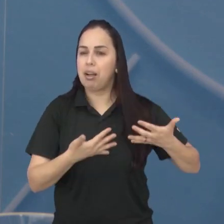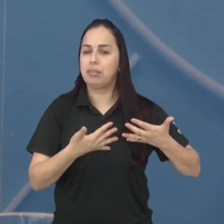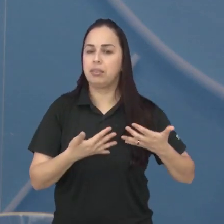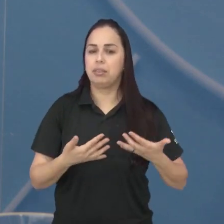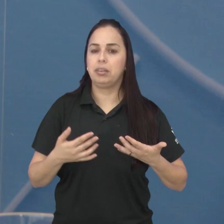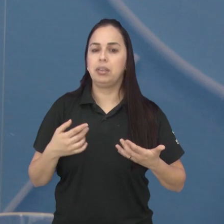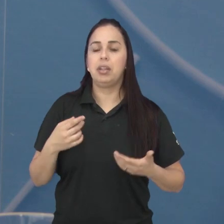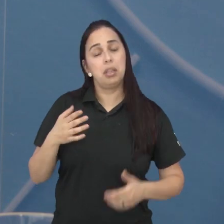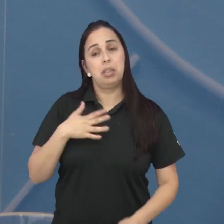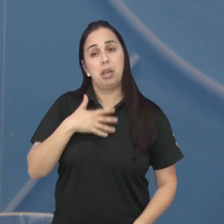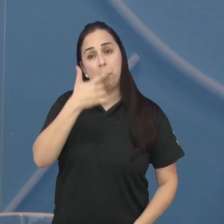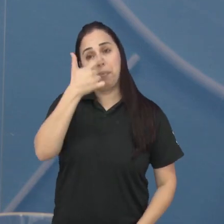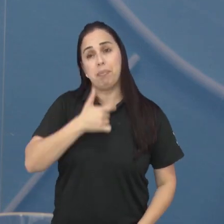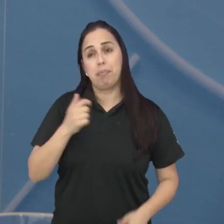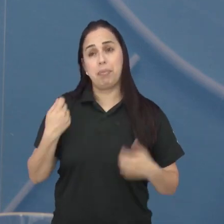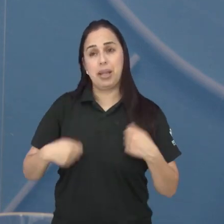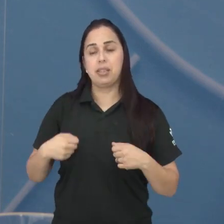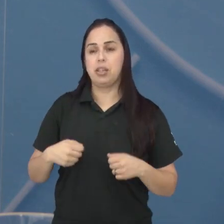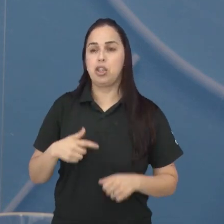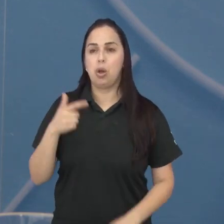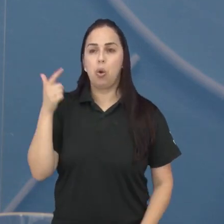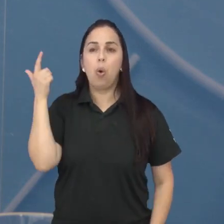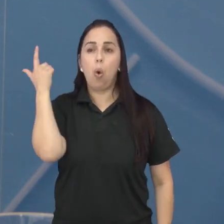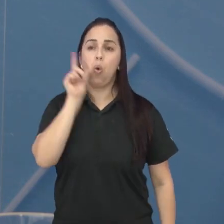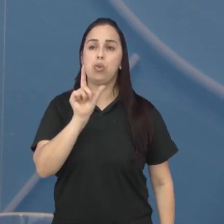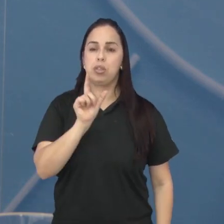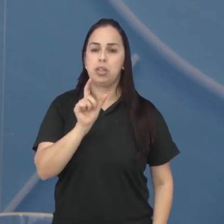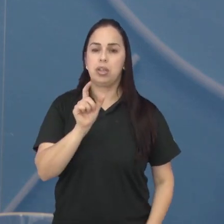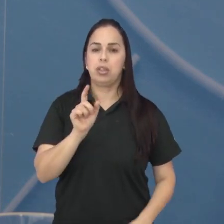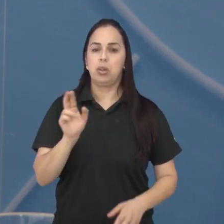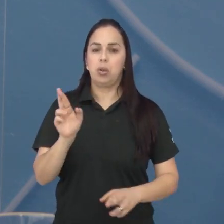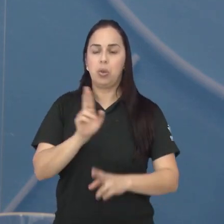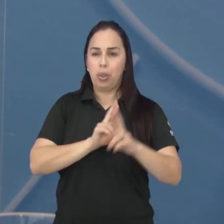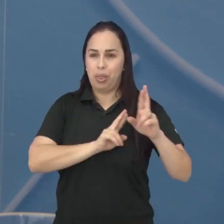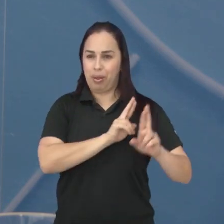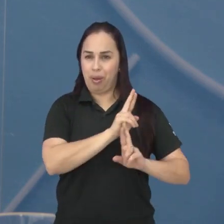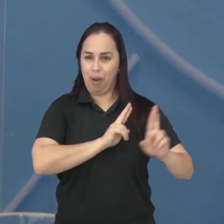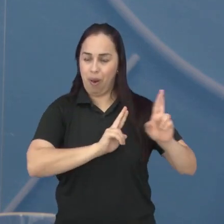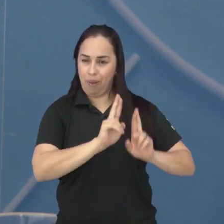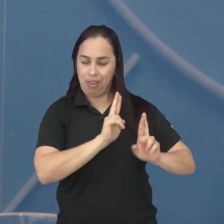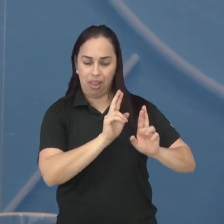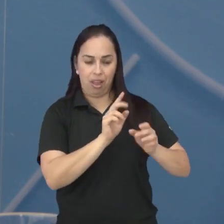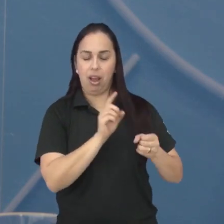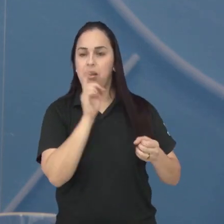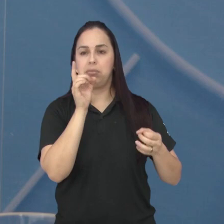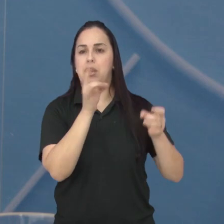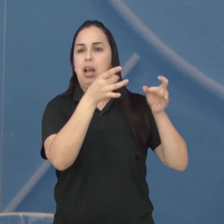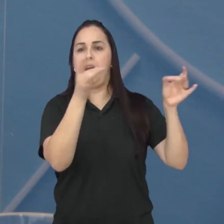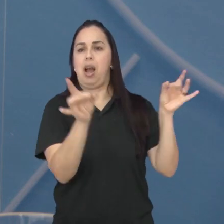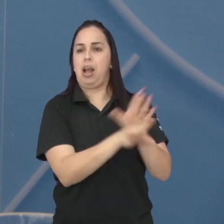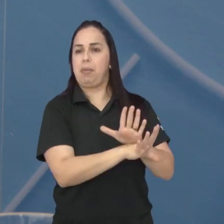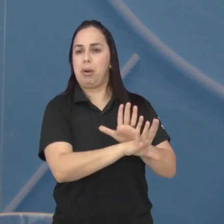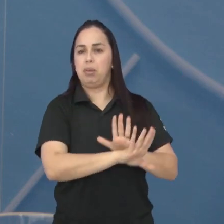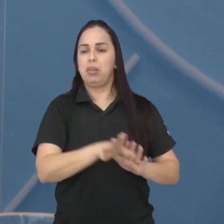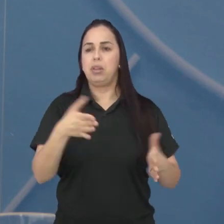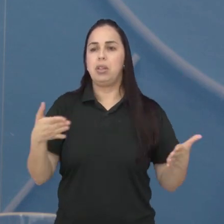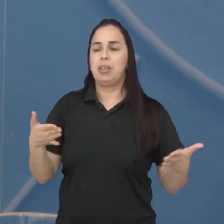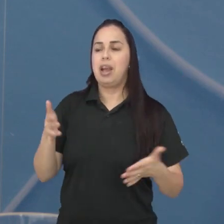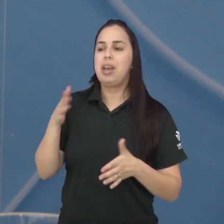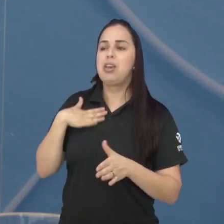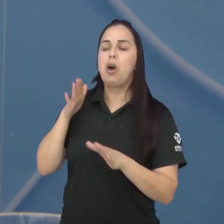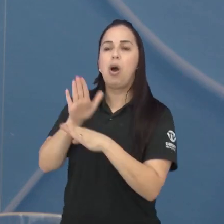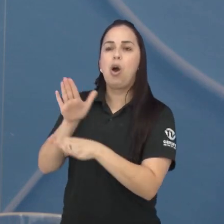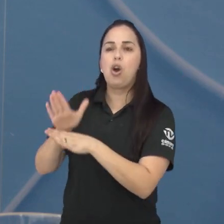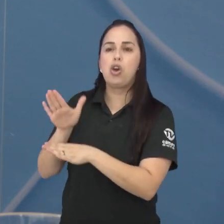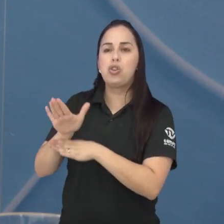assim, porque eu precisei, né, e consegui sair disso. Ajudar outras mulheres também que estavam numa situação. Hoje a gente